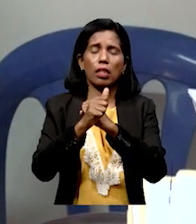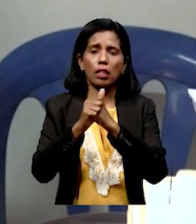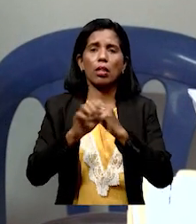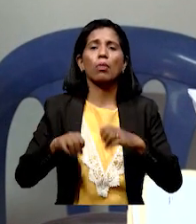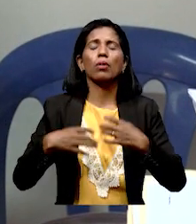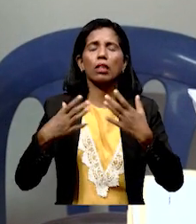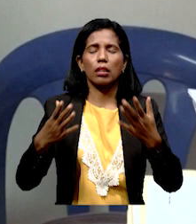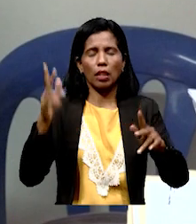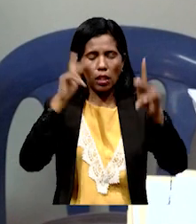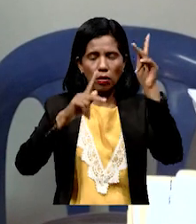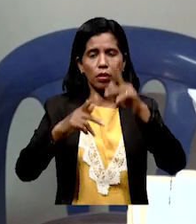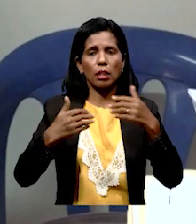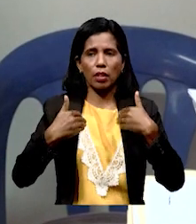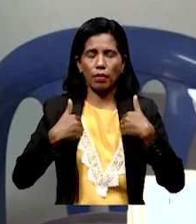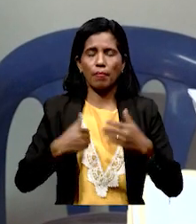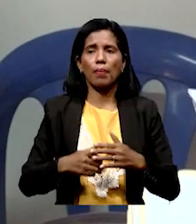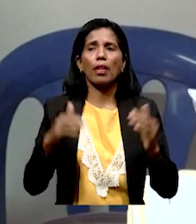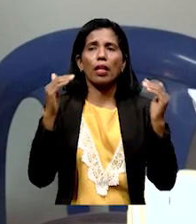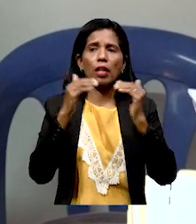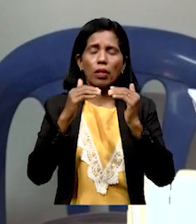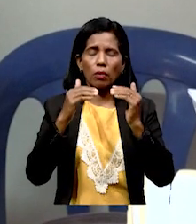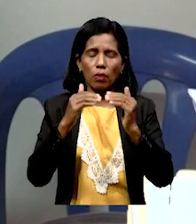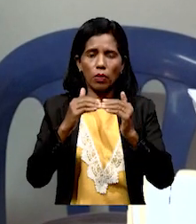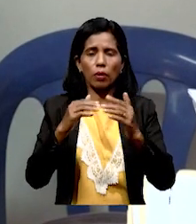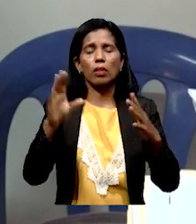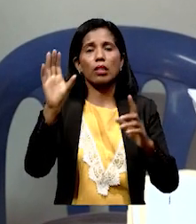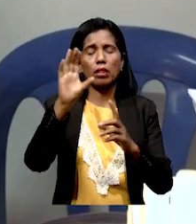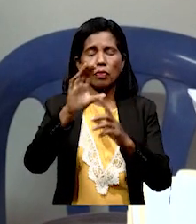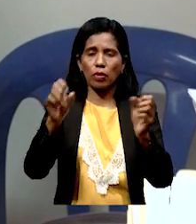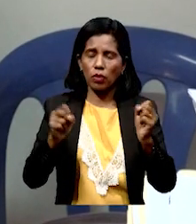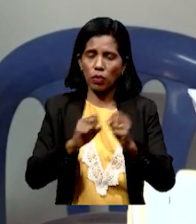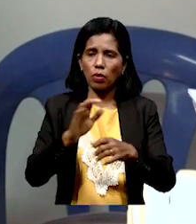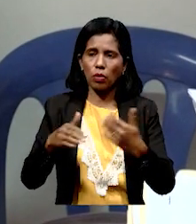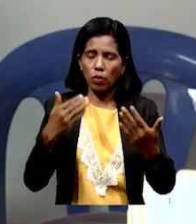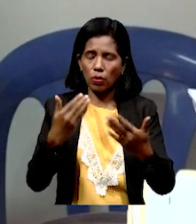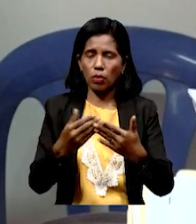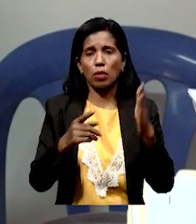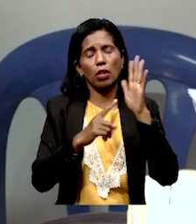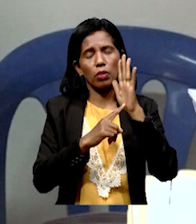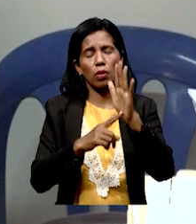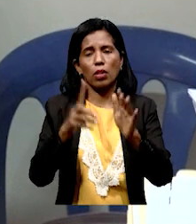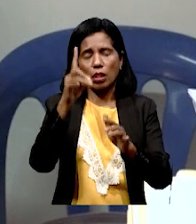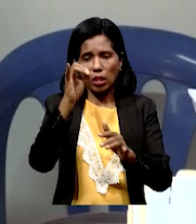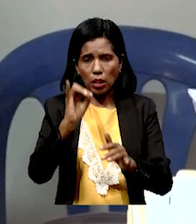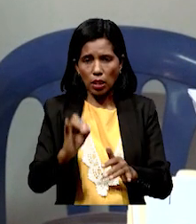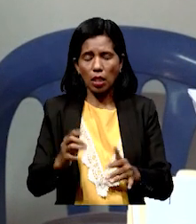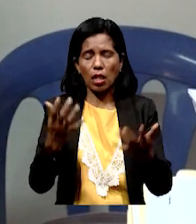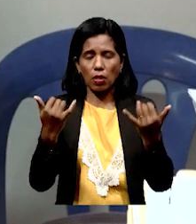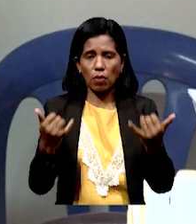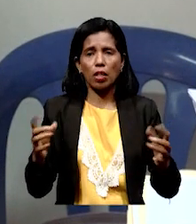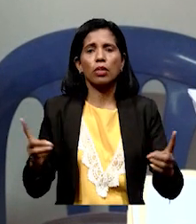sakaju ne mosu. Encontro ho autoridade local hotu, hato katak dili agora dago enfrenta hala hane